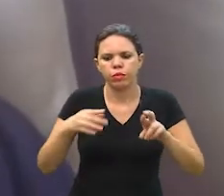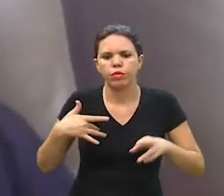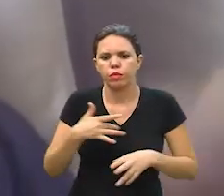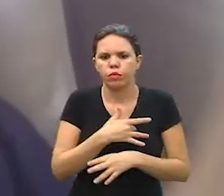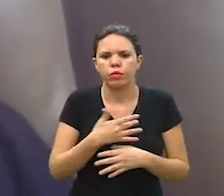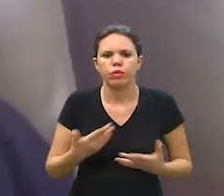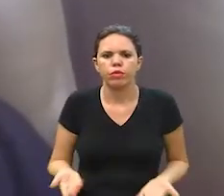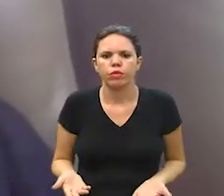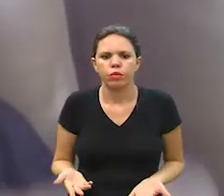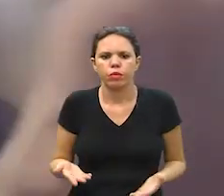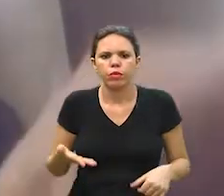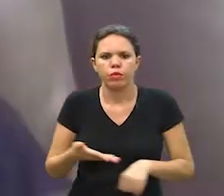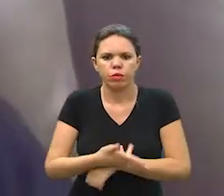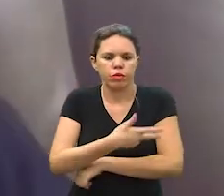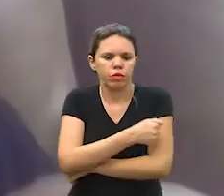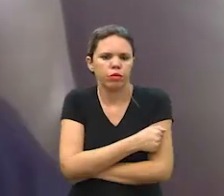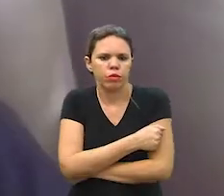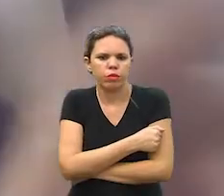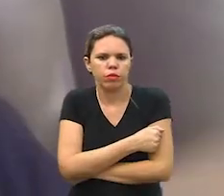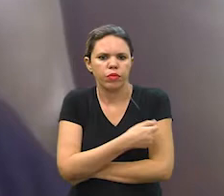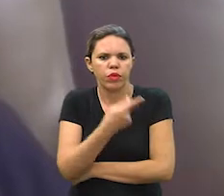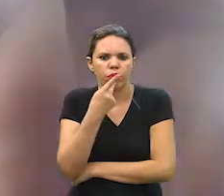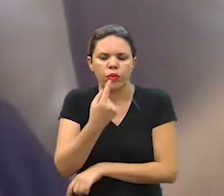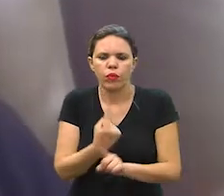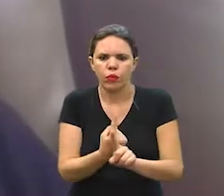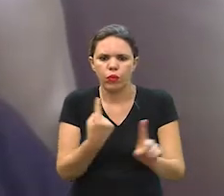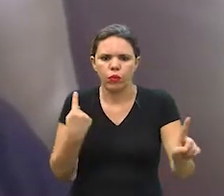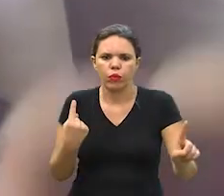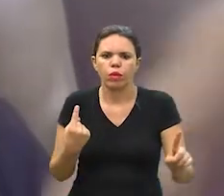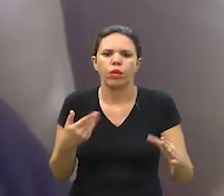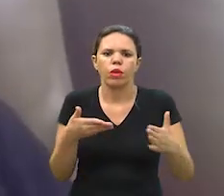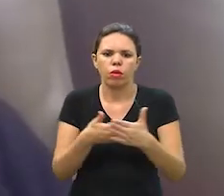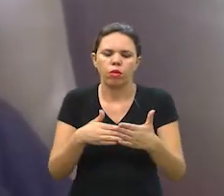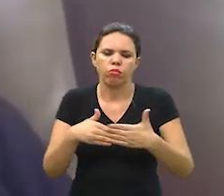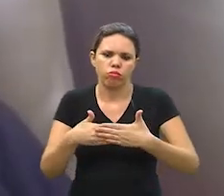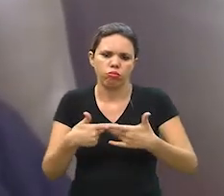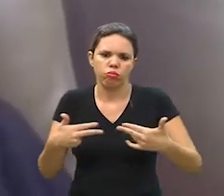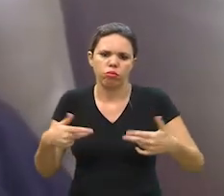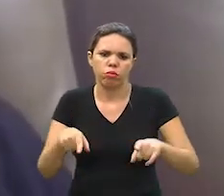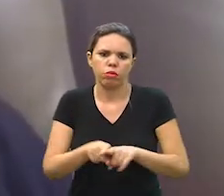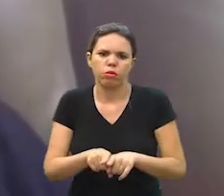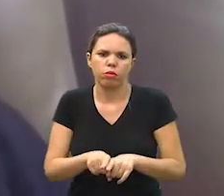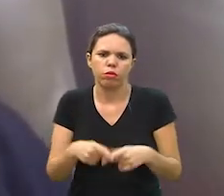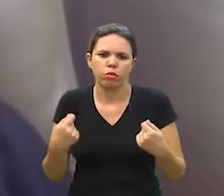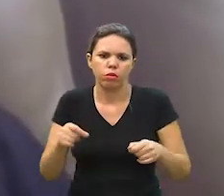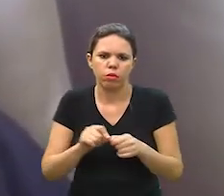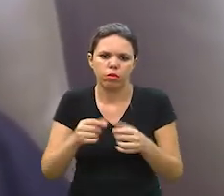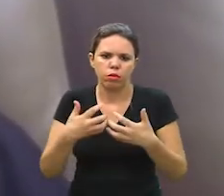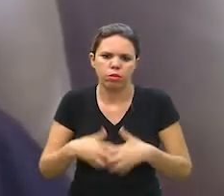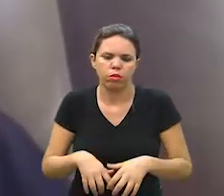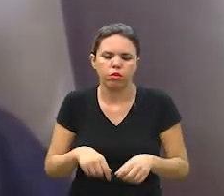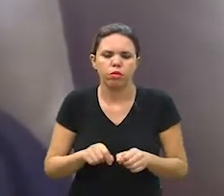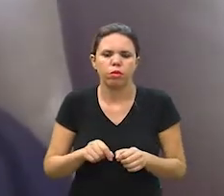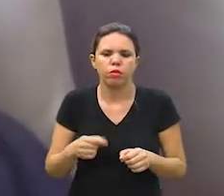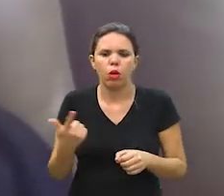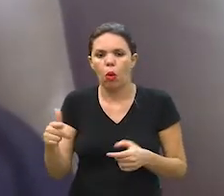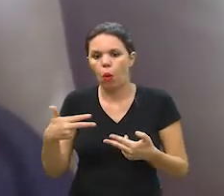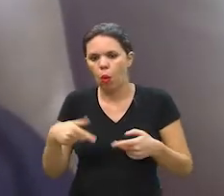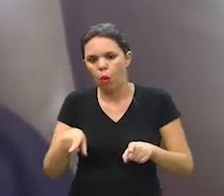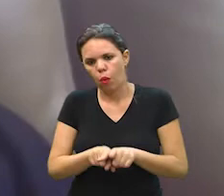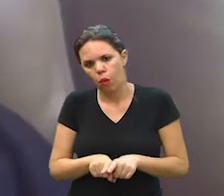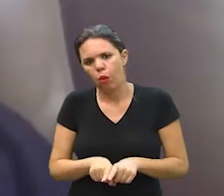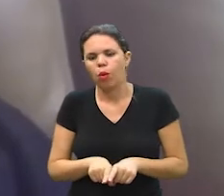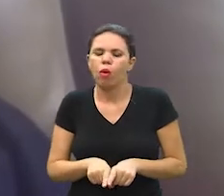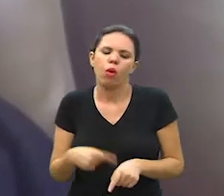saúde, que entra a vacinação, aquilo que falou, isolamento, bloqueio, toda essa parte que precisa ser feita. E tem um outro